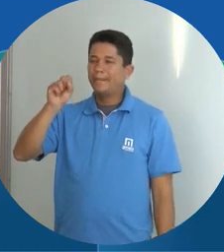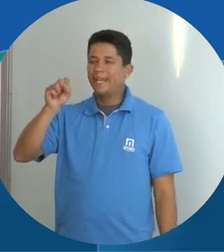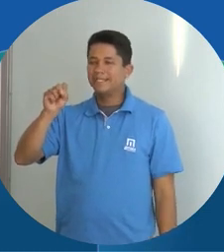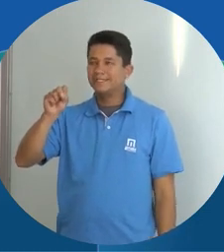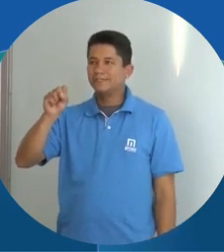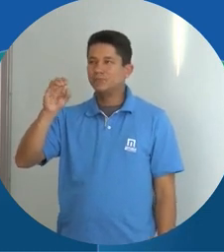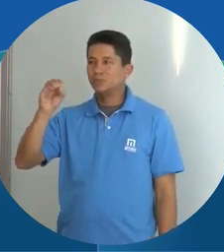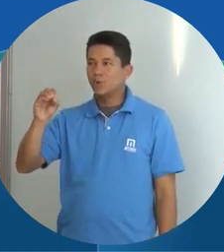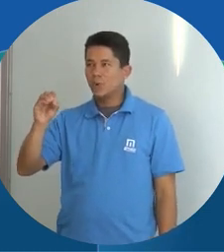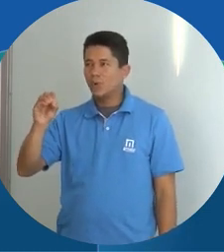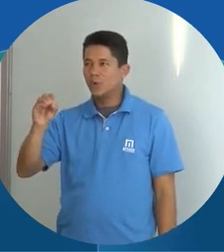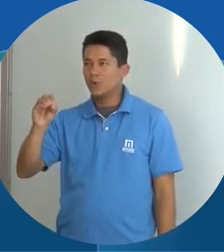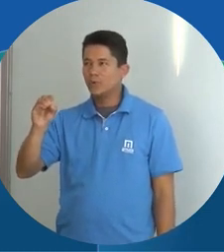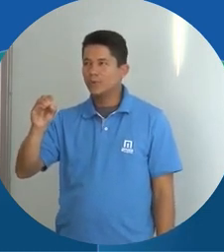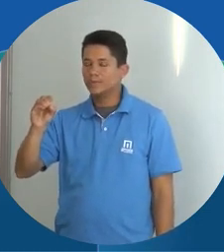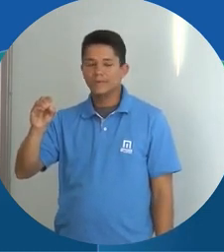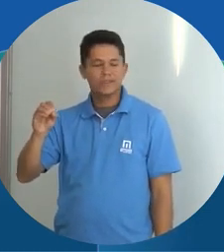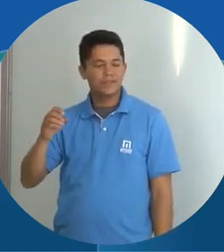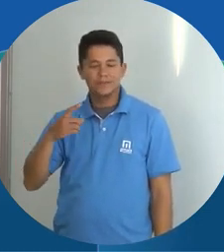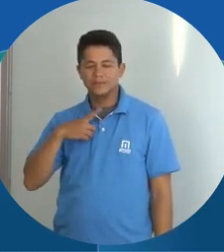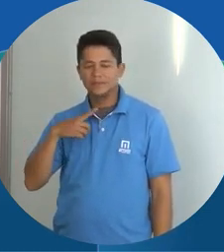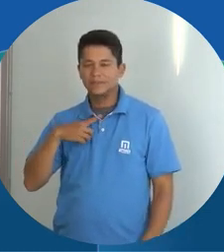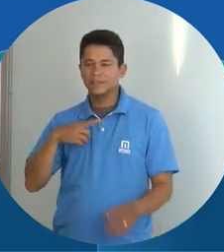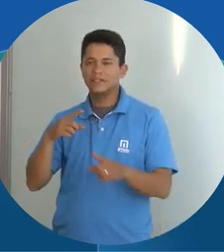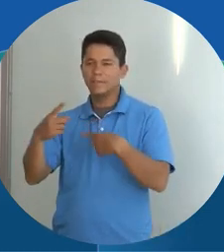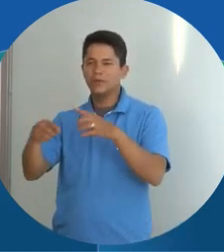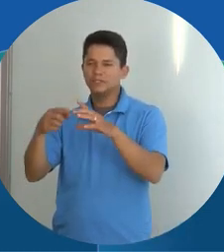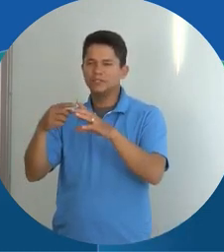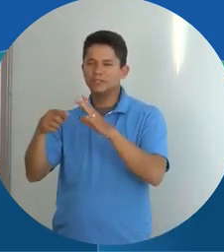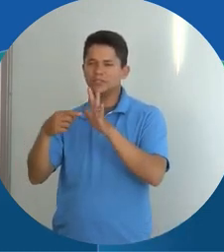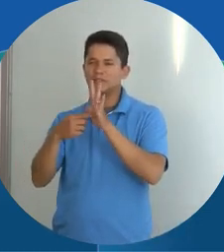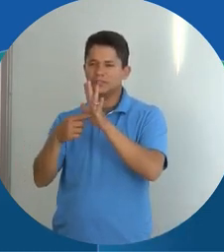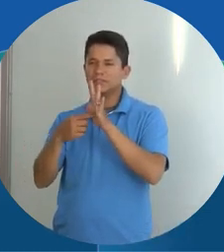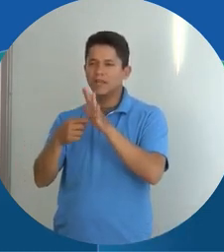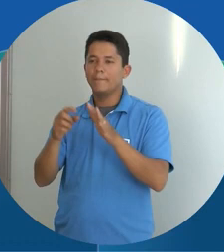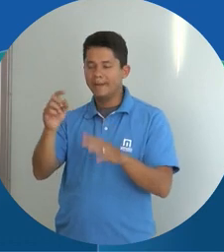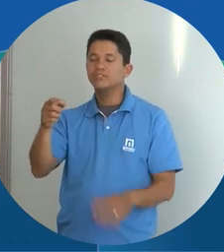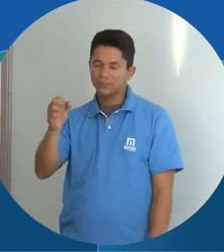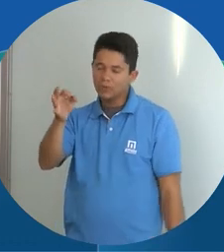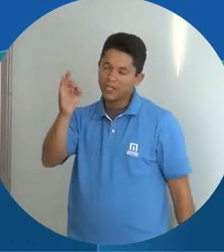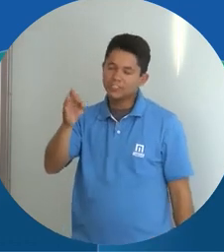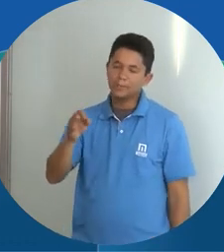num processo de expansão, então estão praticamente duplicando a capacidade de produção.